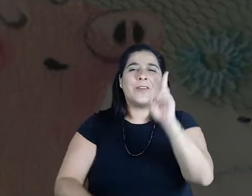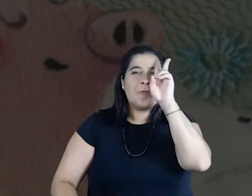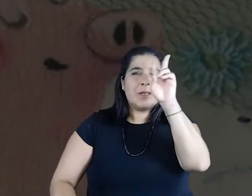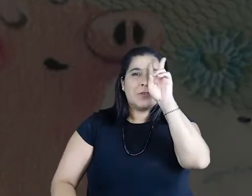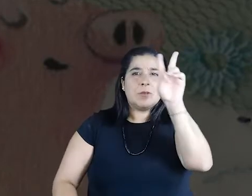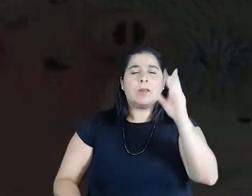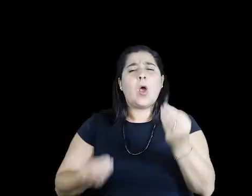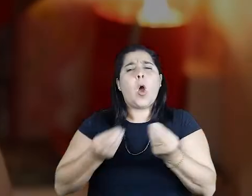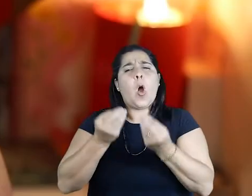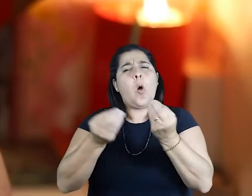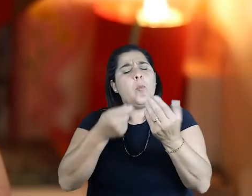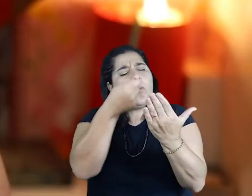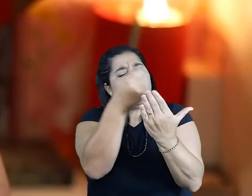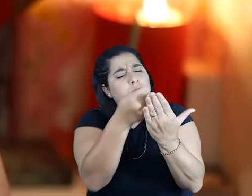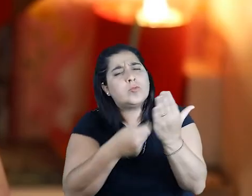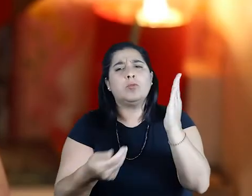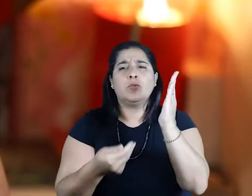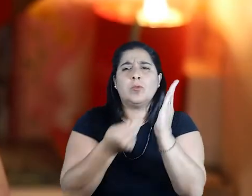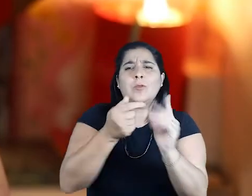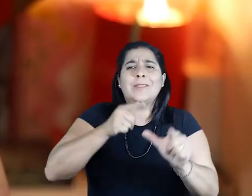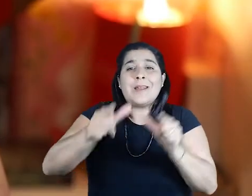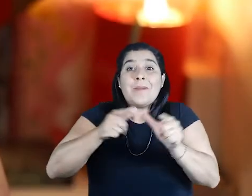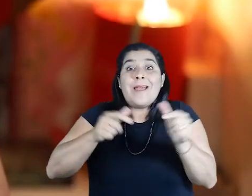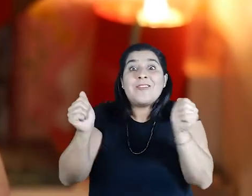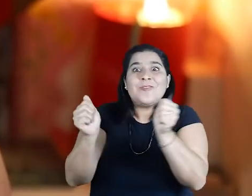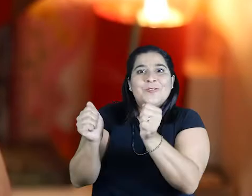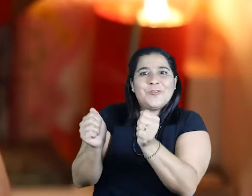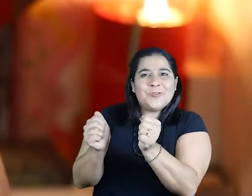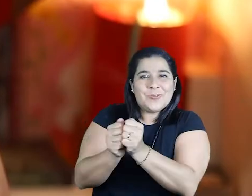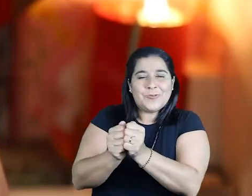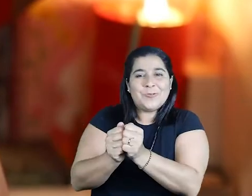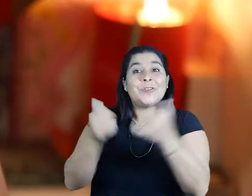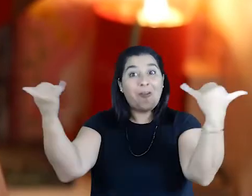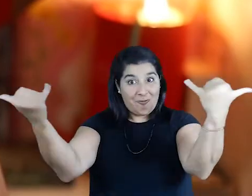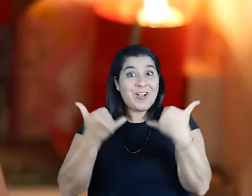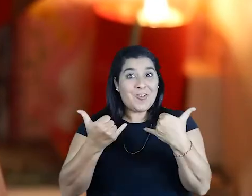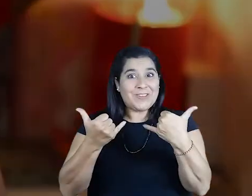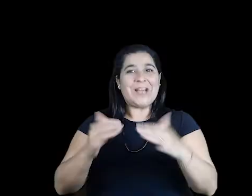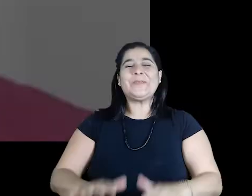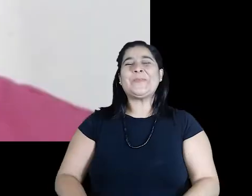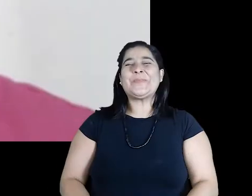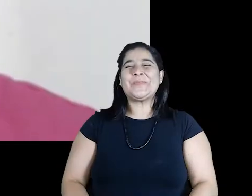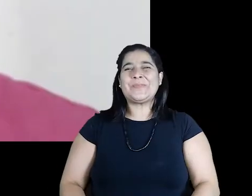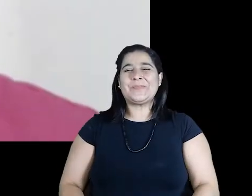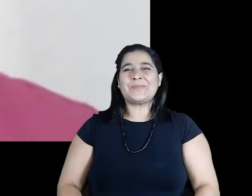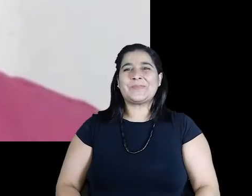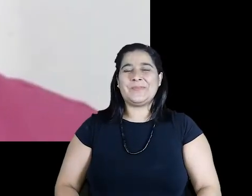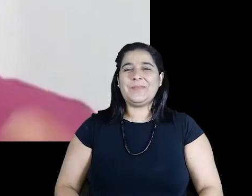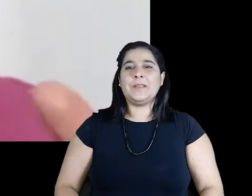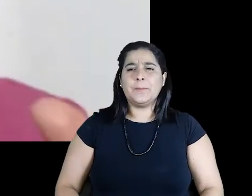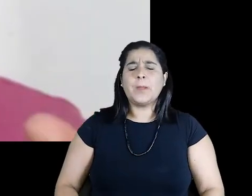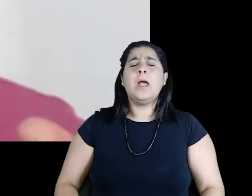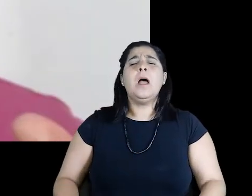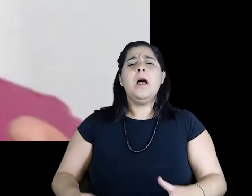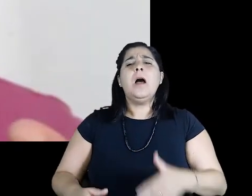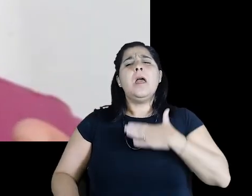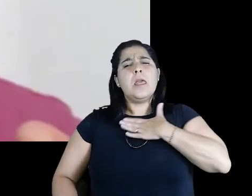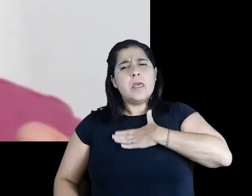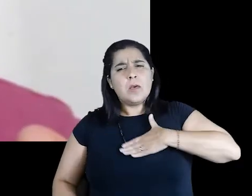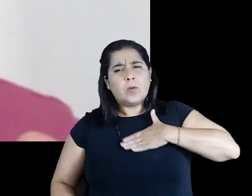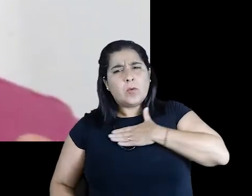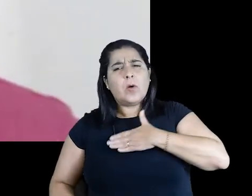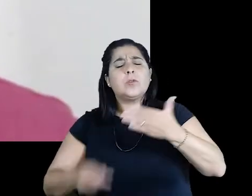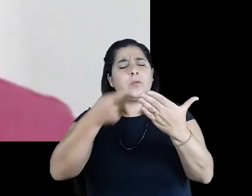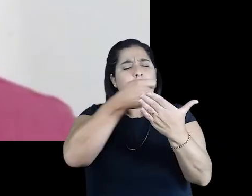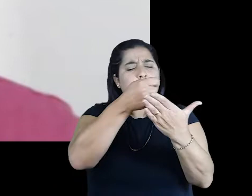Como será que o autor e a ilustradora trabalharam nesse livro? Eles vêm contar pra gente. Eu gosto de deixar espaços abertos para